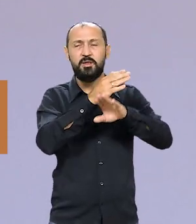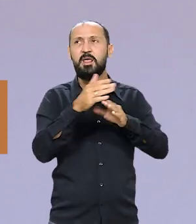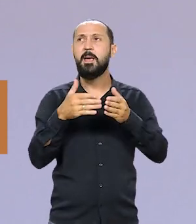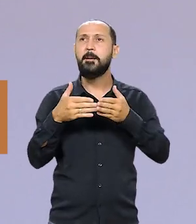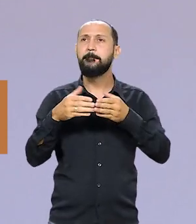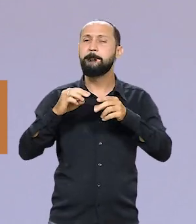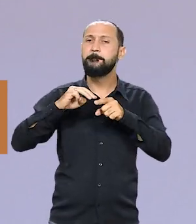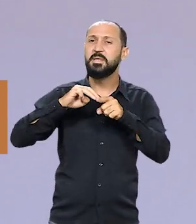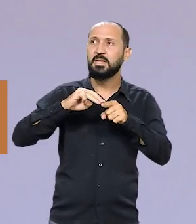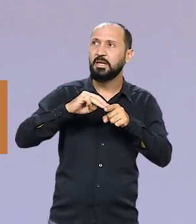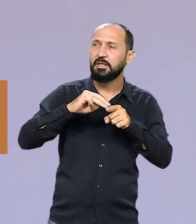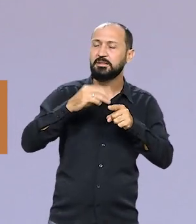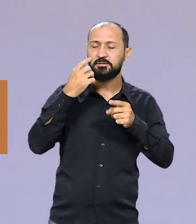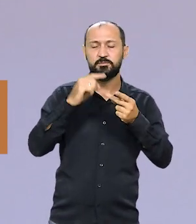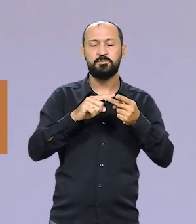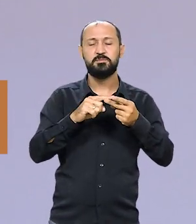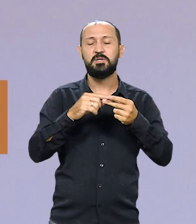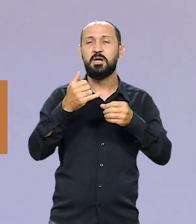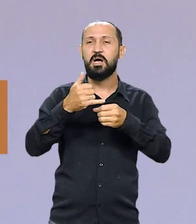fui até Miranda,